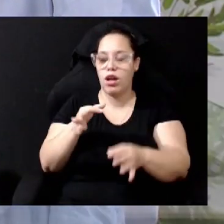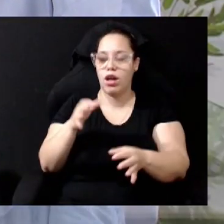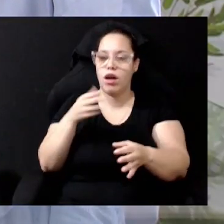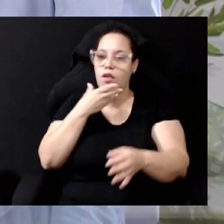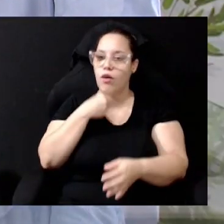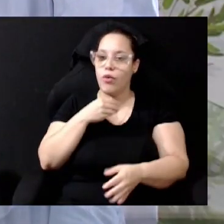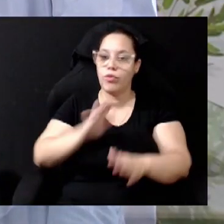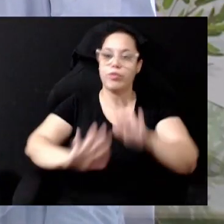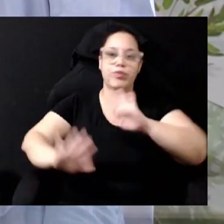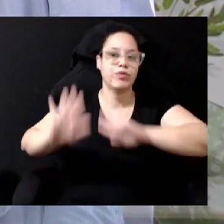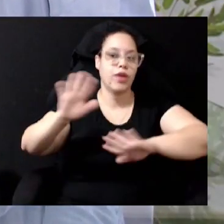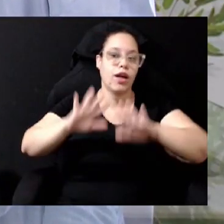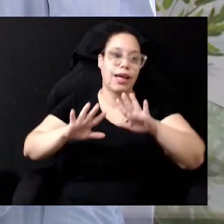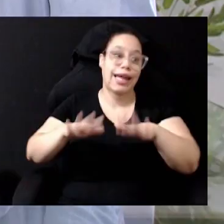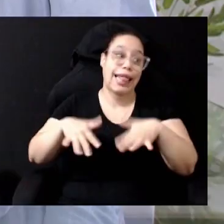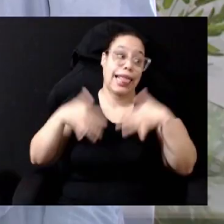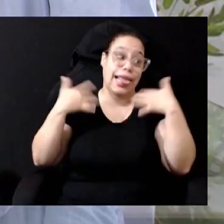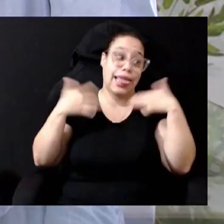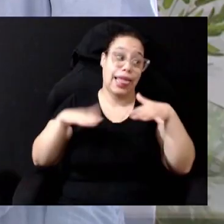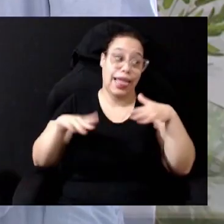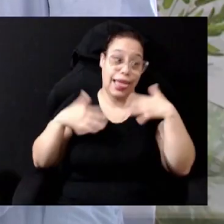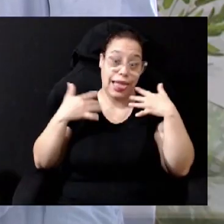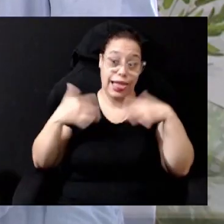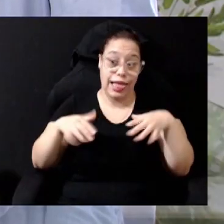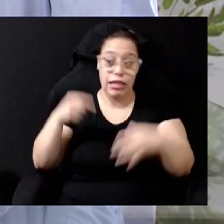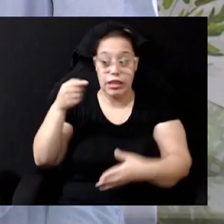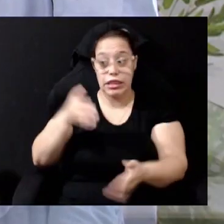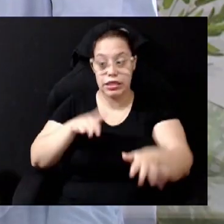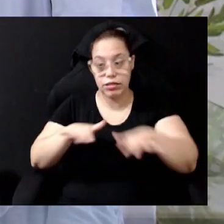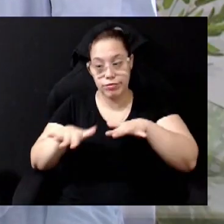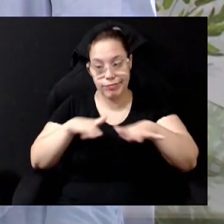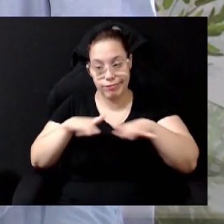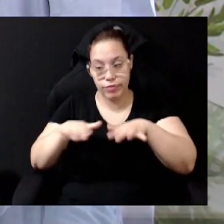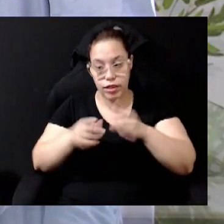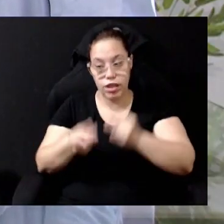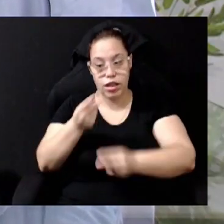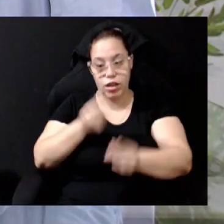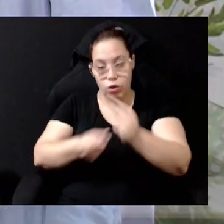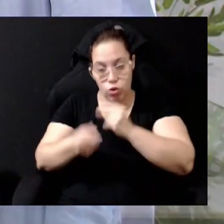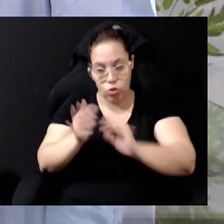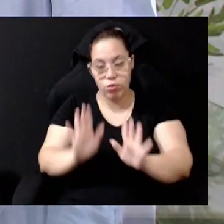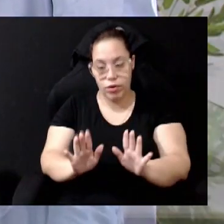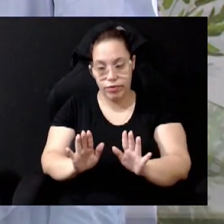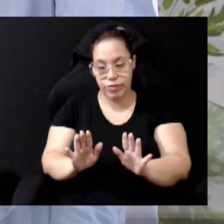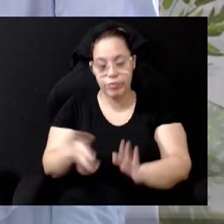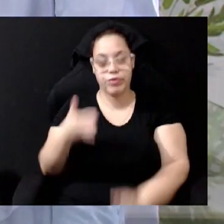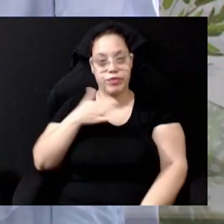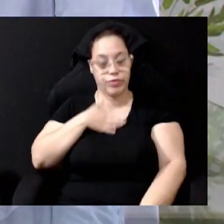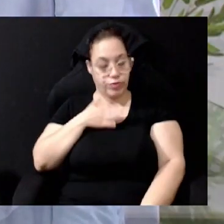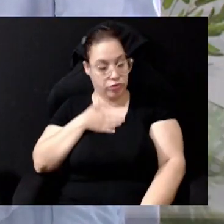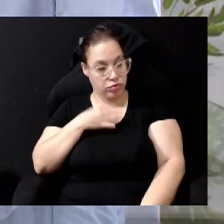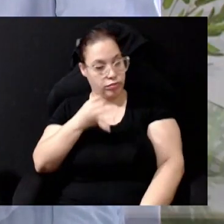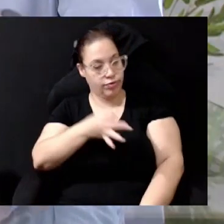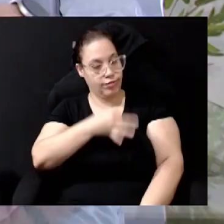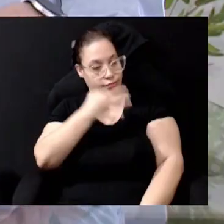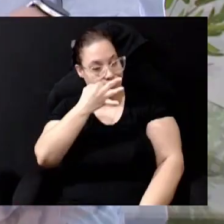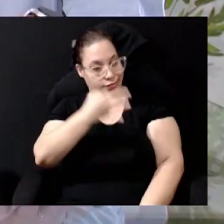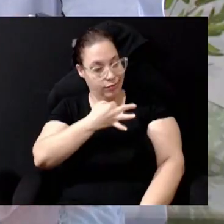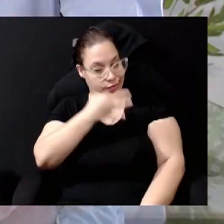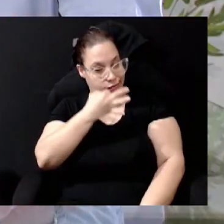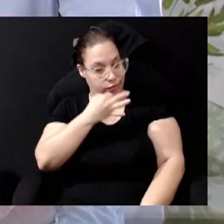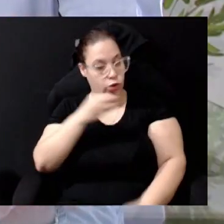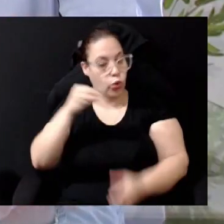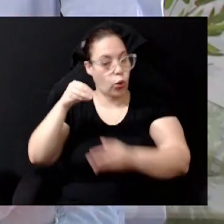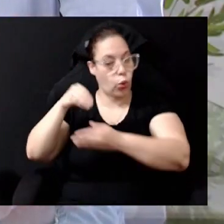não abusar, porque esse é um momento delicado da economia. Minha opinião é guarda o dinheiro